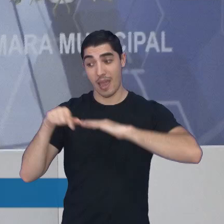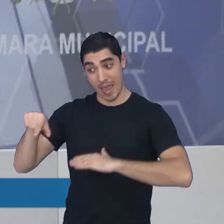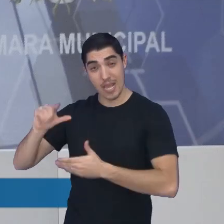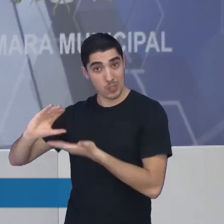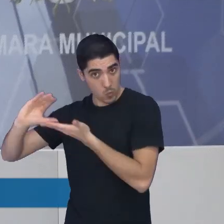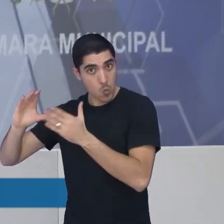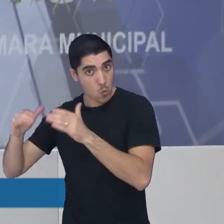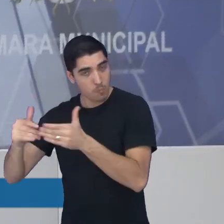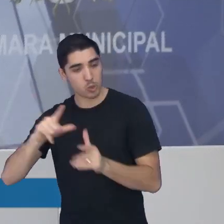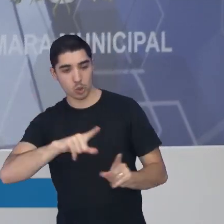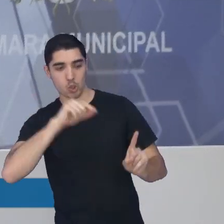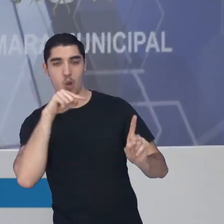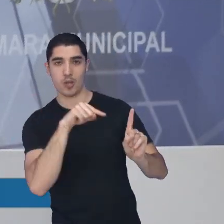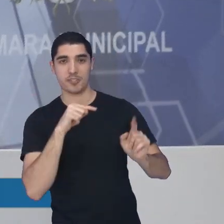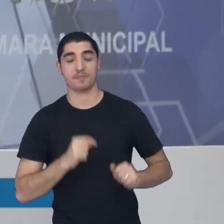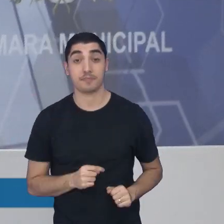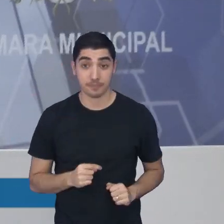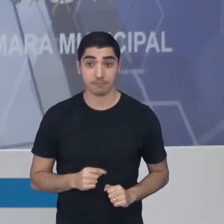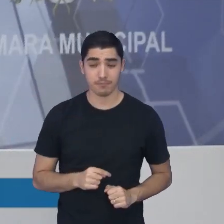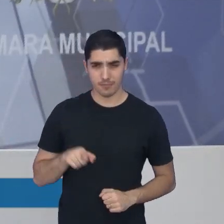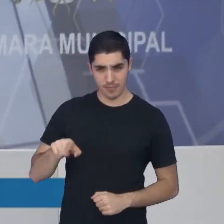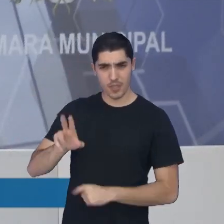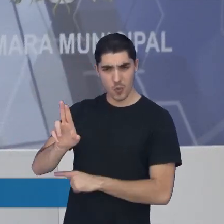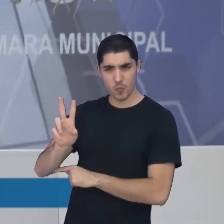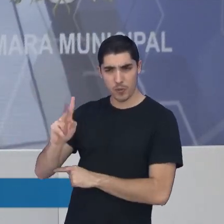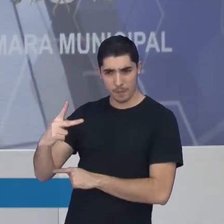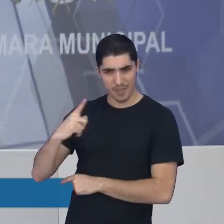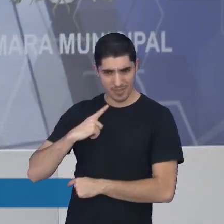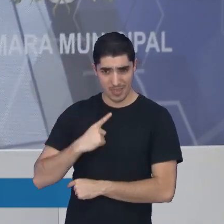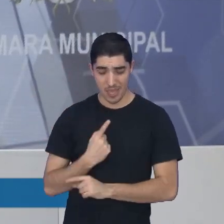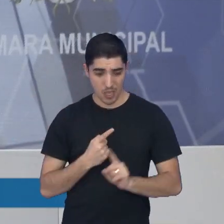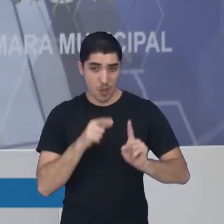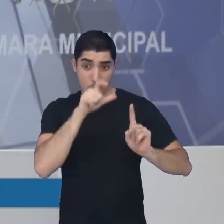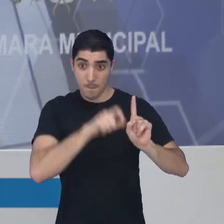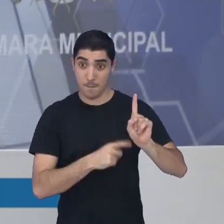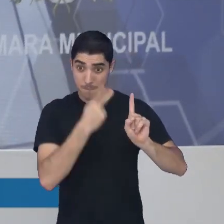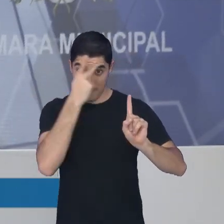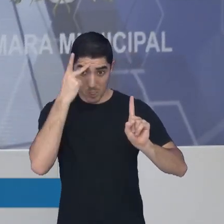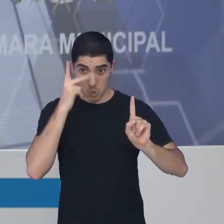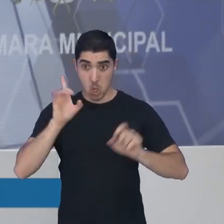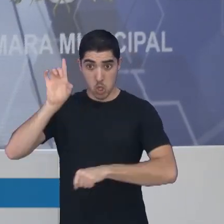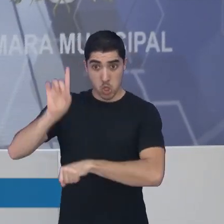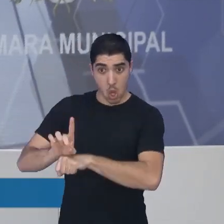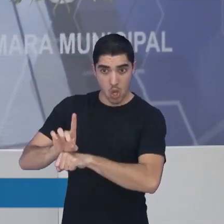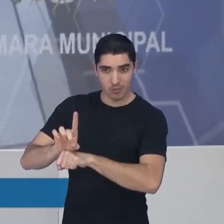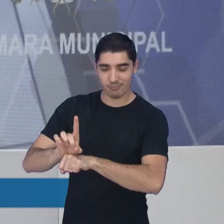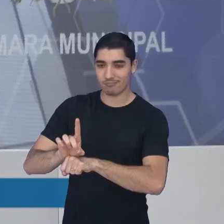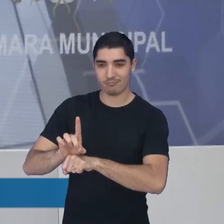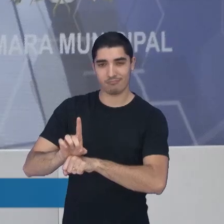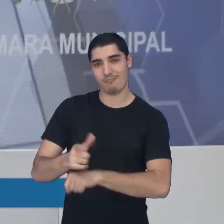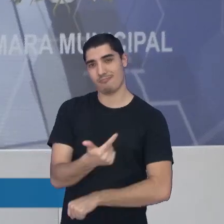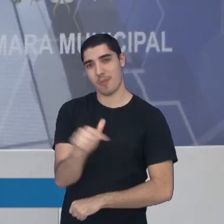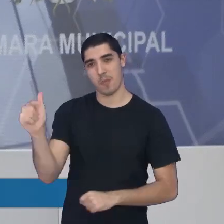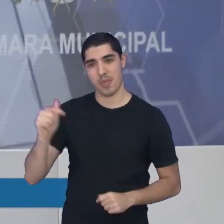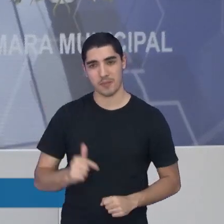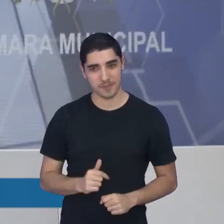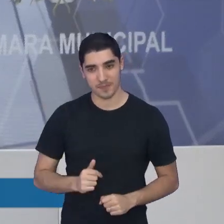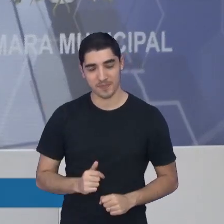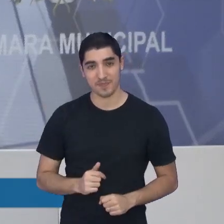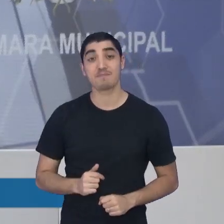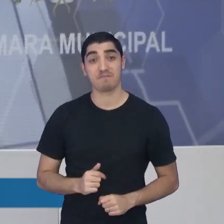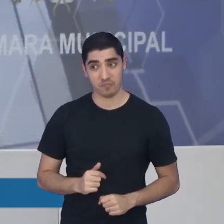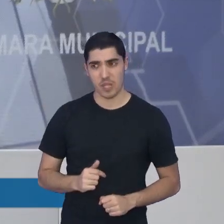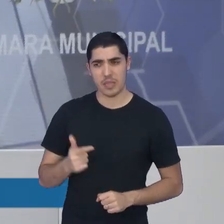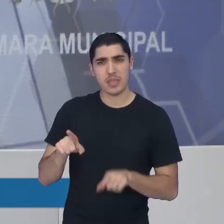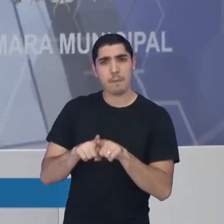A Univap, ela não tem uma pessoa que seja dona dela. Não há divisão de lucros, por